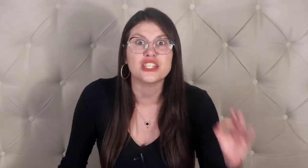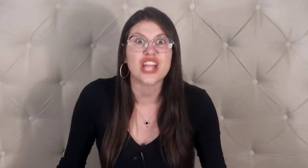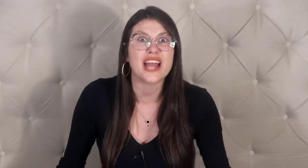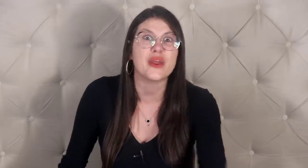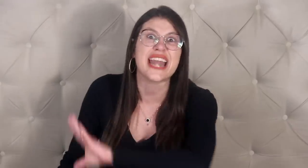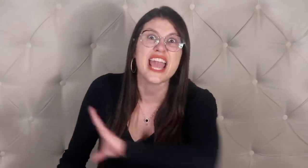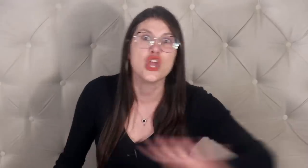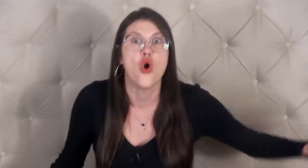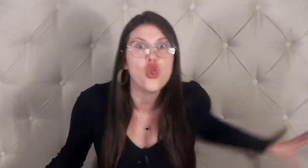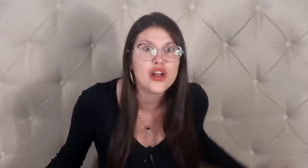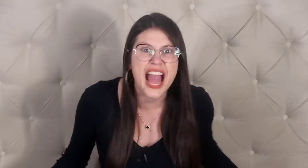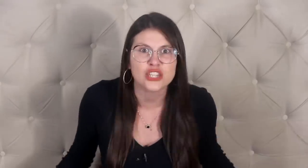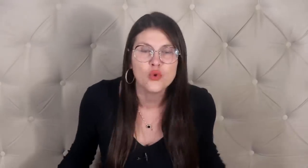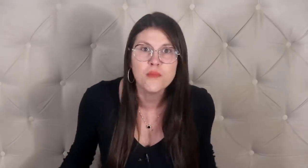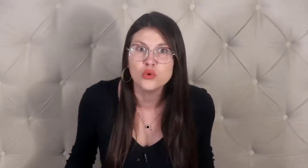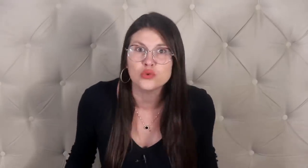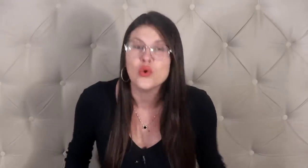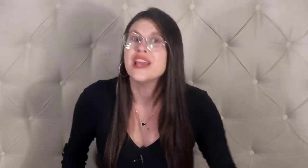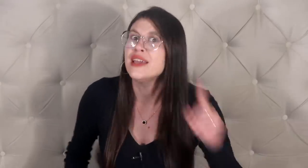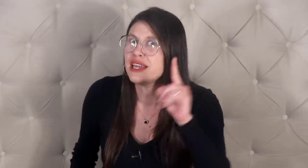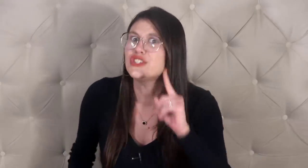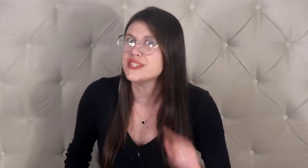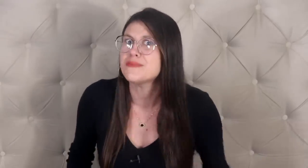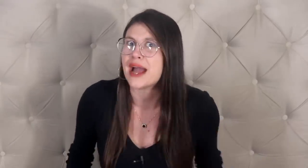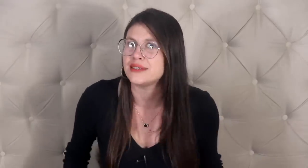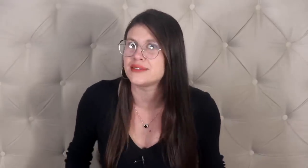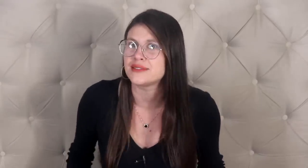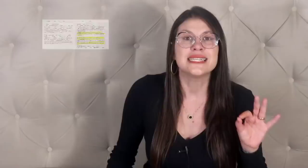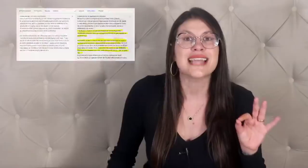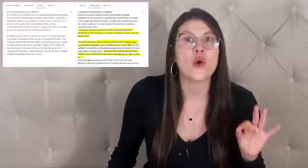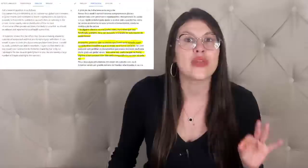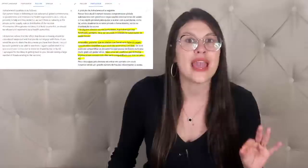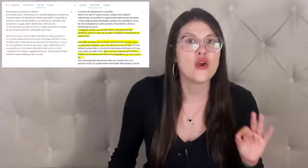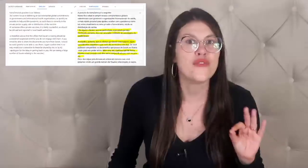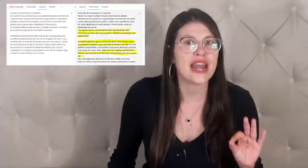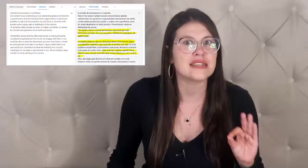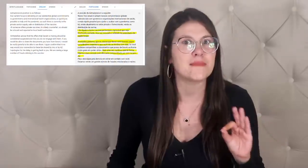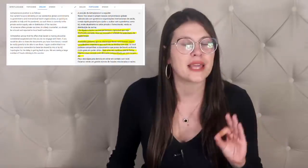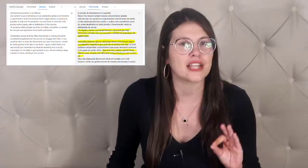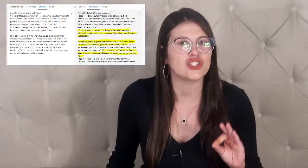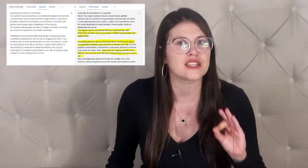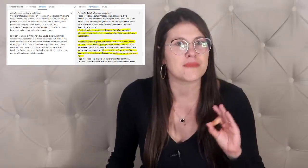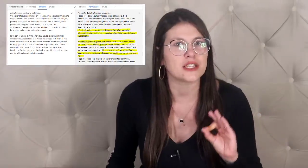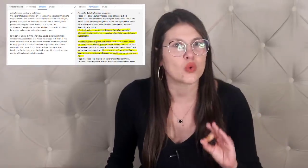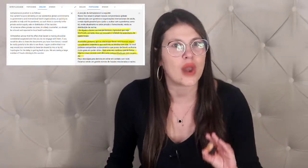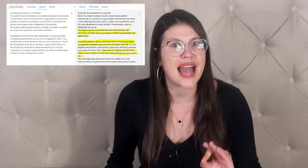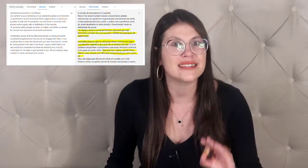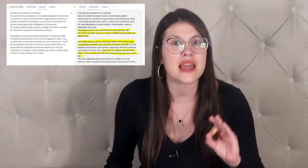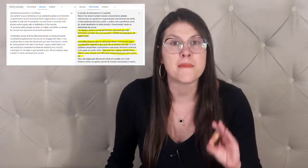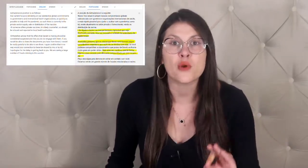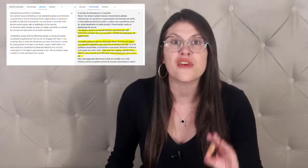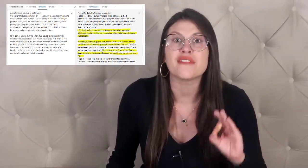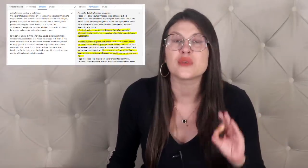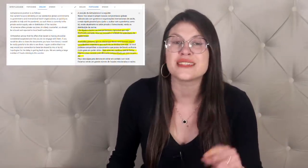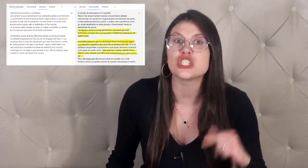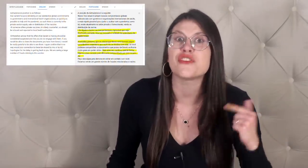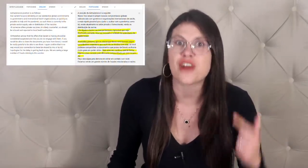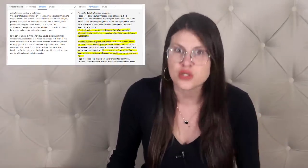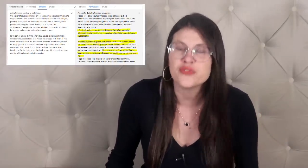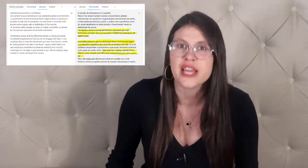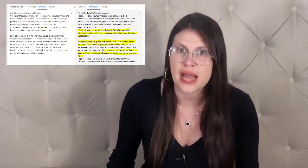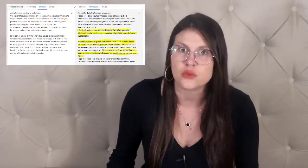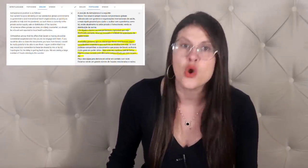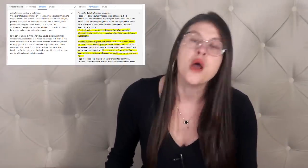existir intermediário em nenhum lugar do mundo. E disse mais, se alguém oferece picadinhas particulares, é provável que